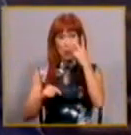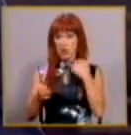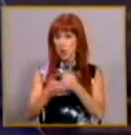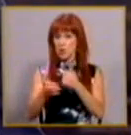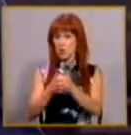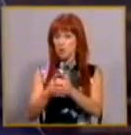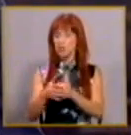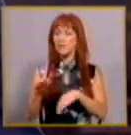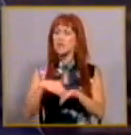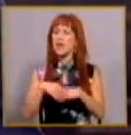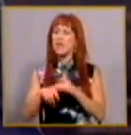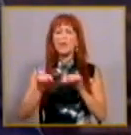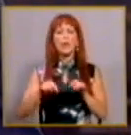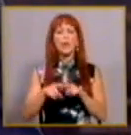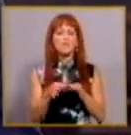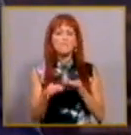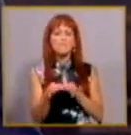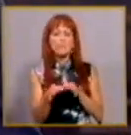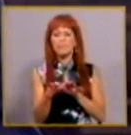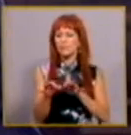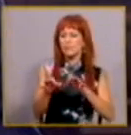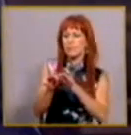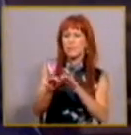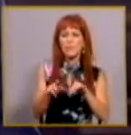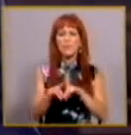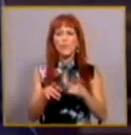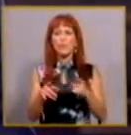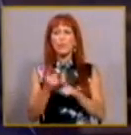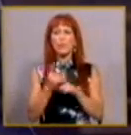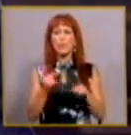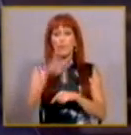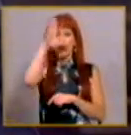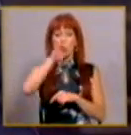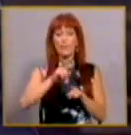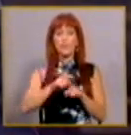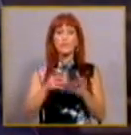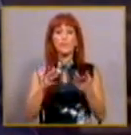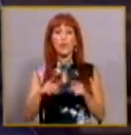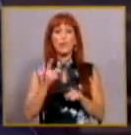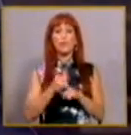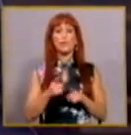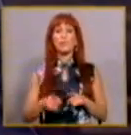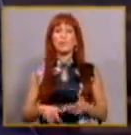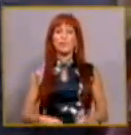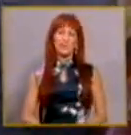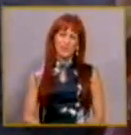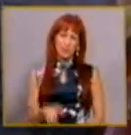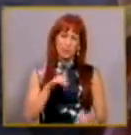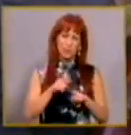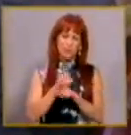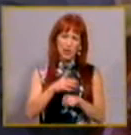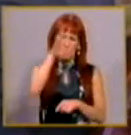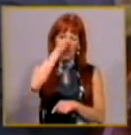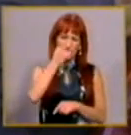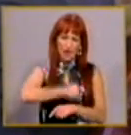consecutivos, faz aqui ajustamentos. E por fruto porque das o avaliações, porque o Governo é preciso avaliar e ajustar. Porque o Governo